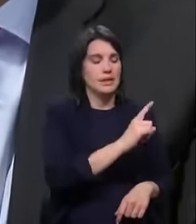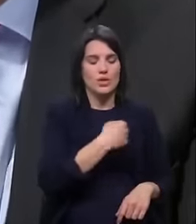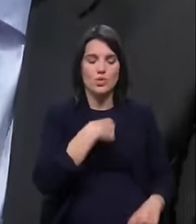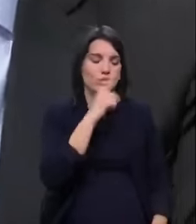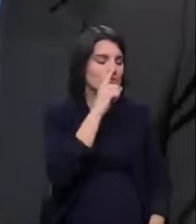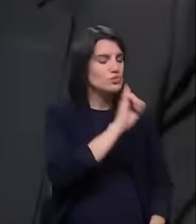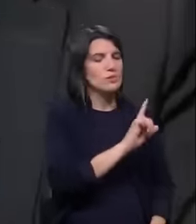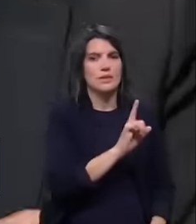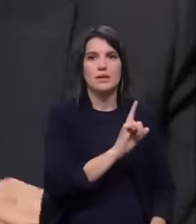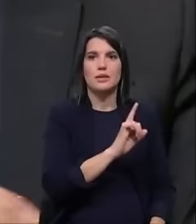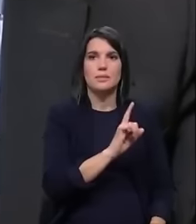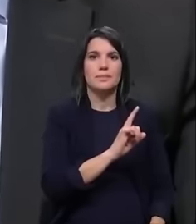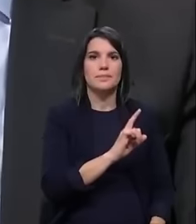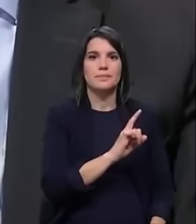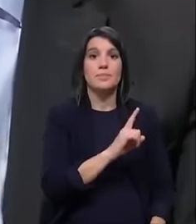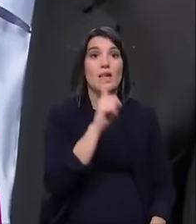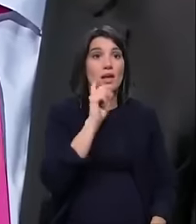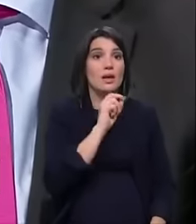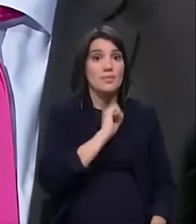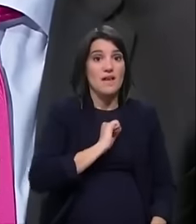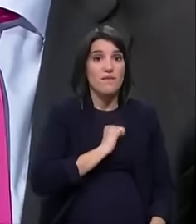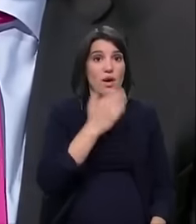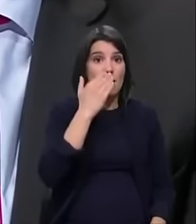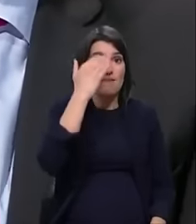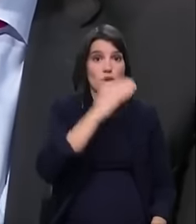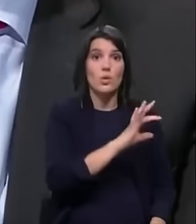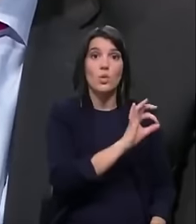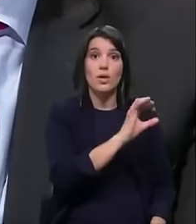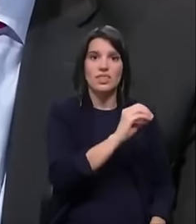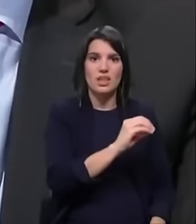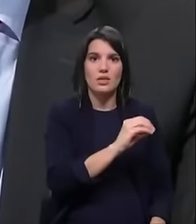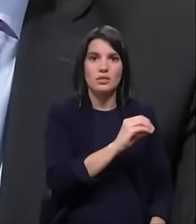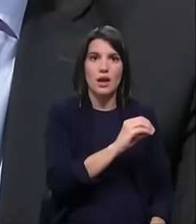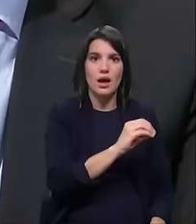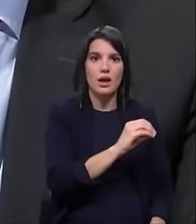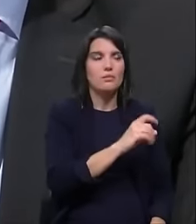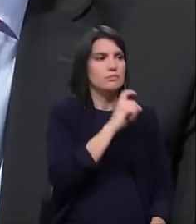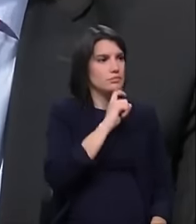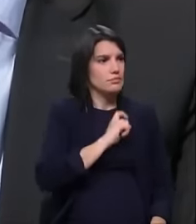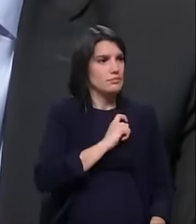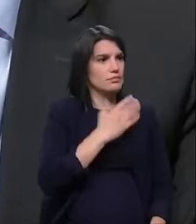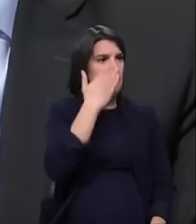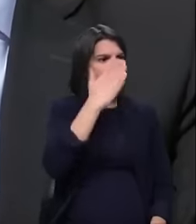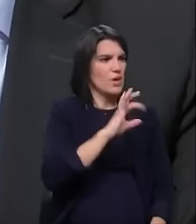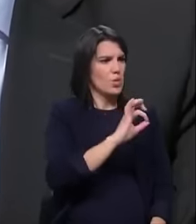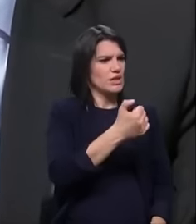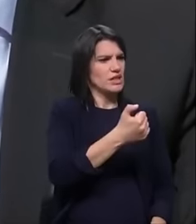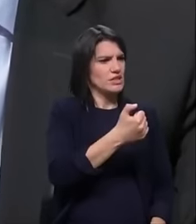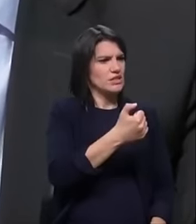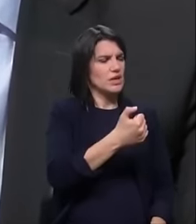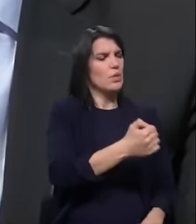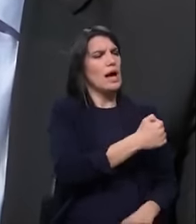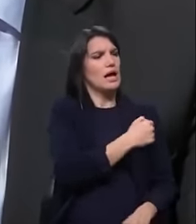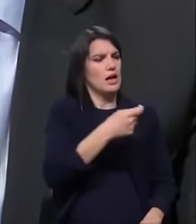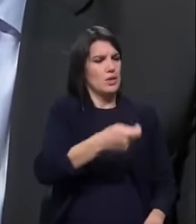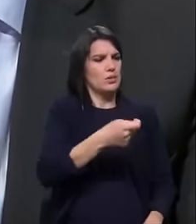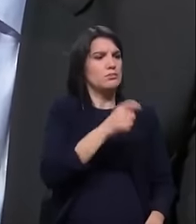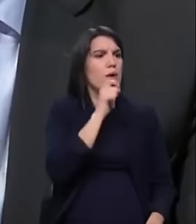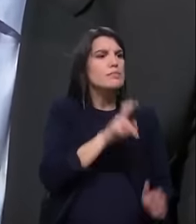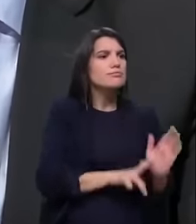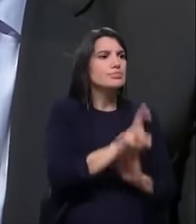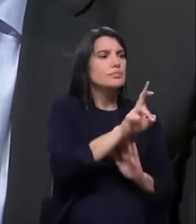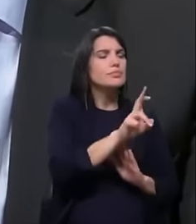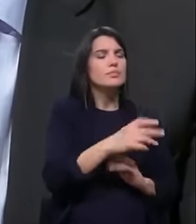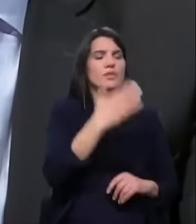Eu não minto. Não sei como. A minha avó tinha 80 anos quando ficou a saber que aos 85 a renda podia saltar.